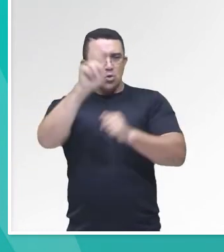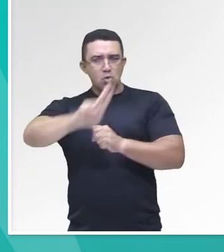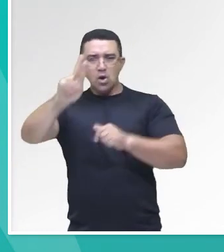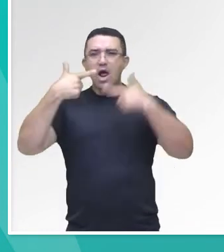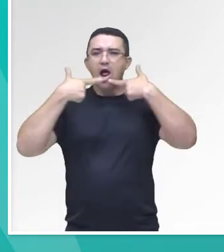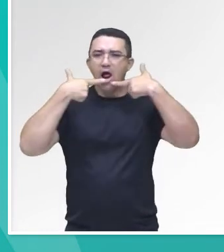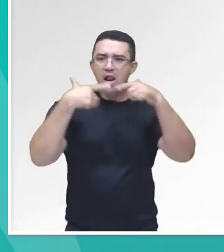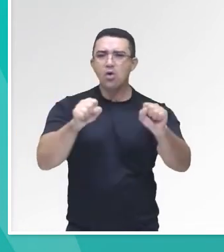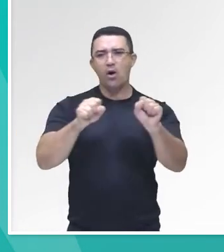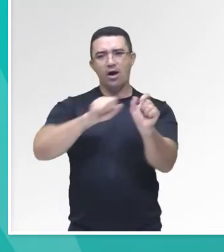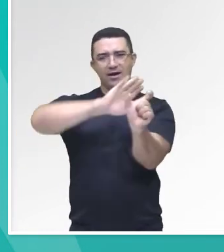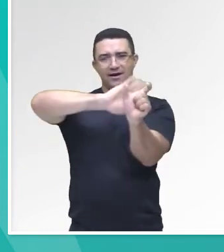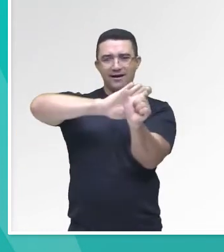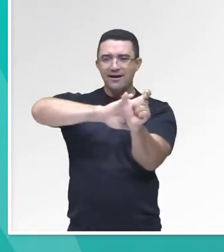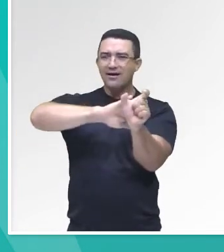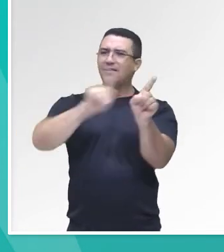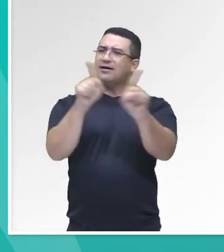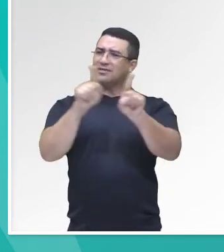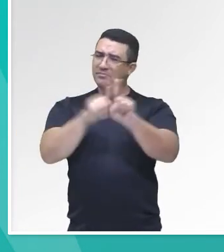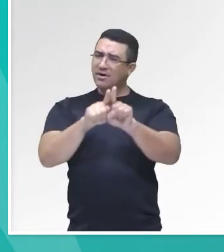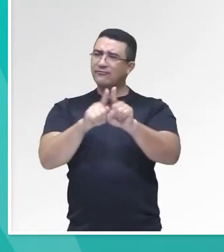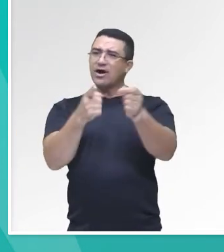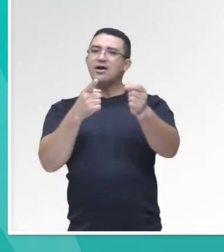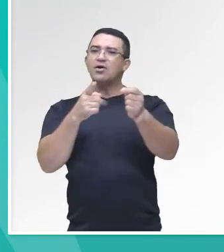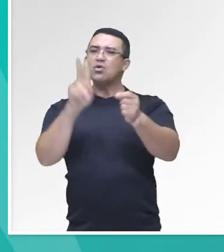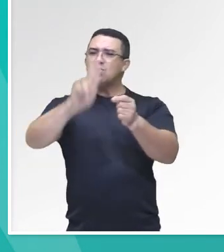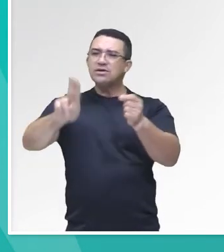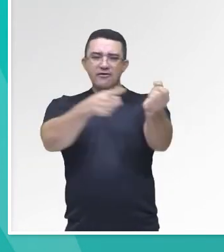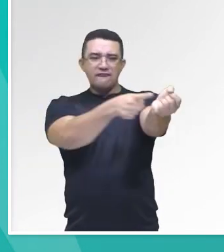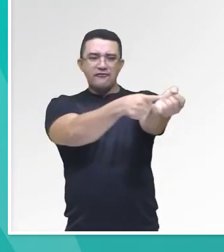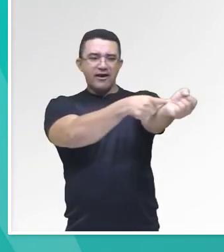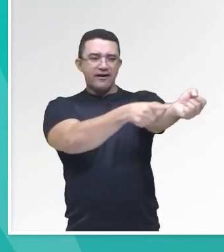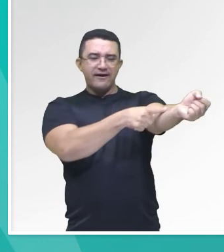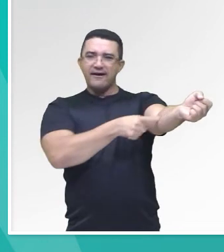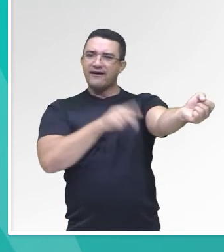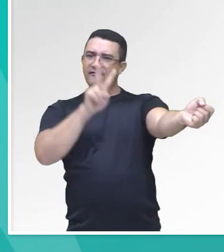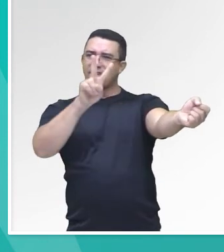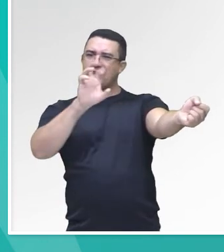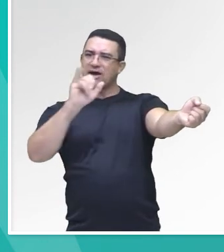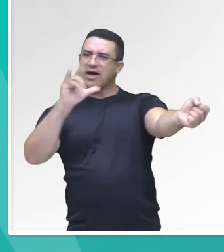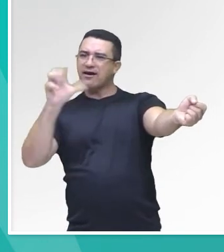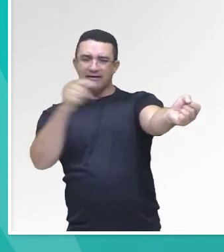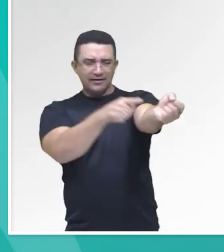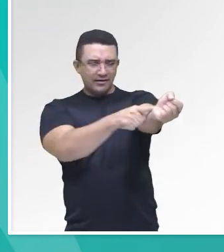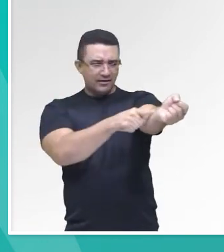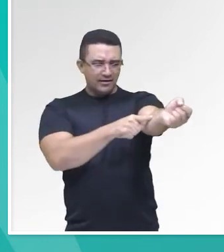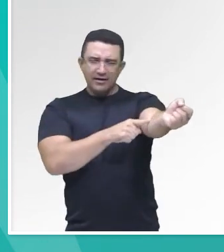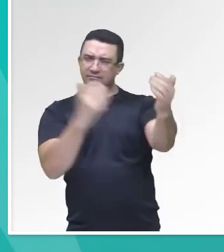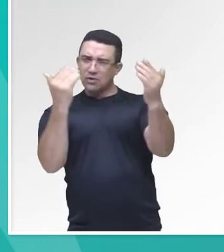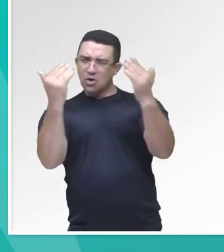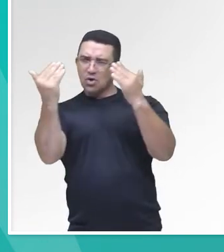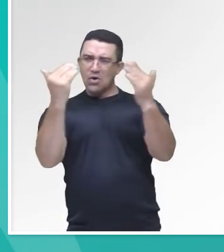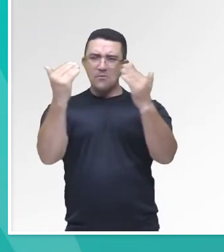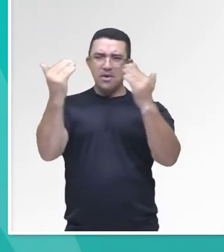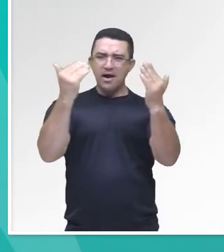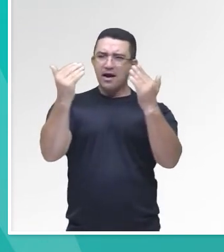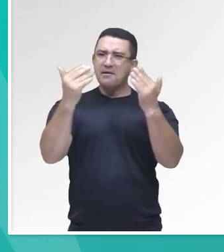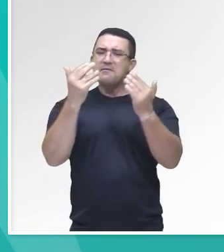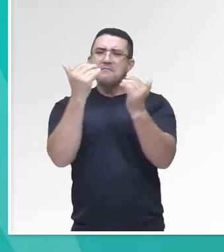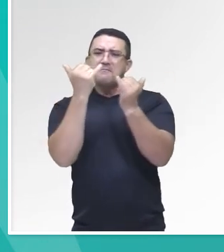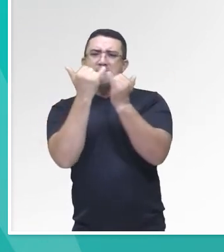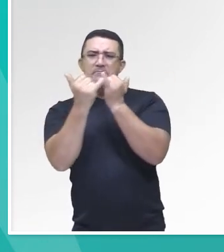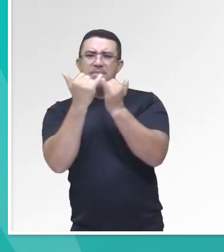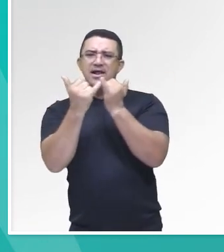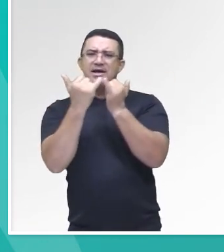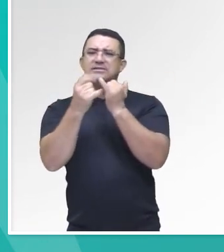utilizando as veias, que é por onde o sangue passa, né, e ele faz essa comparação como se o sangue estivesse